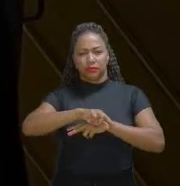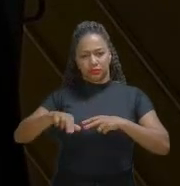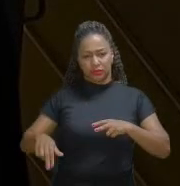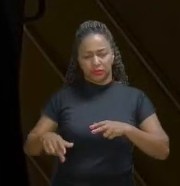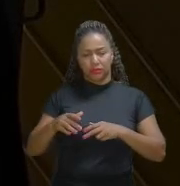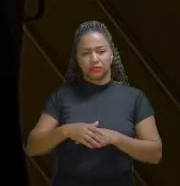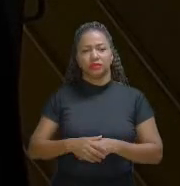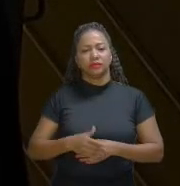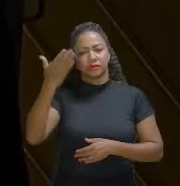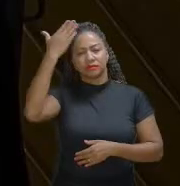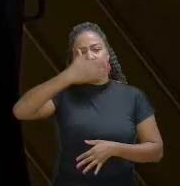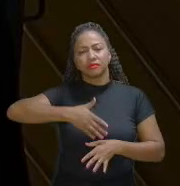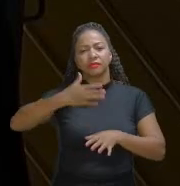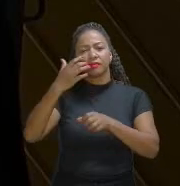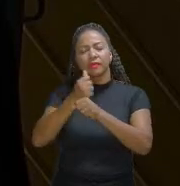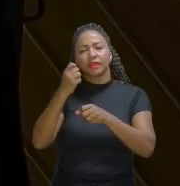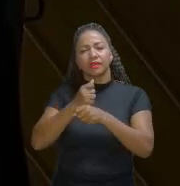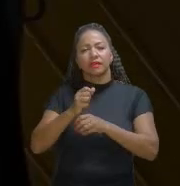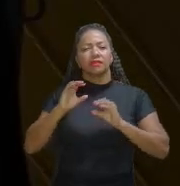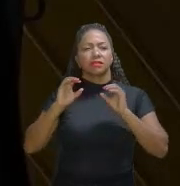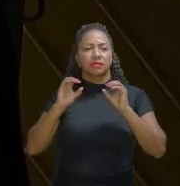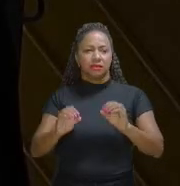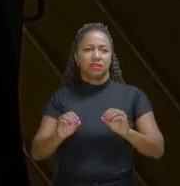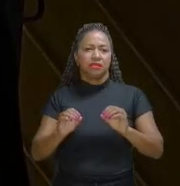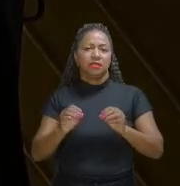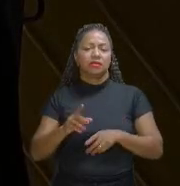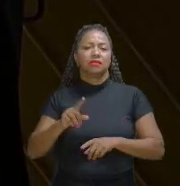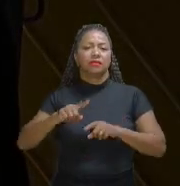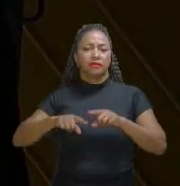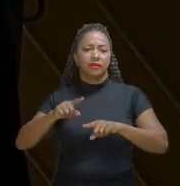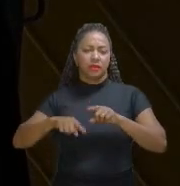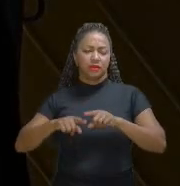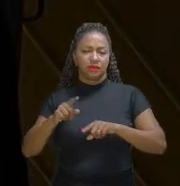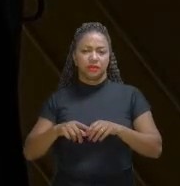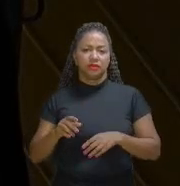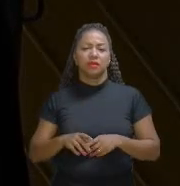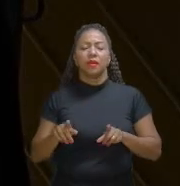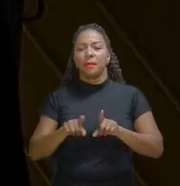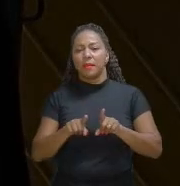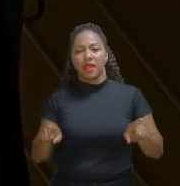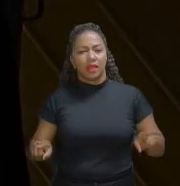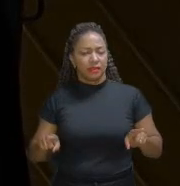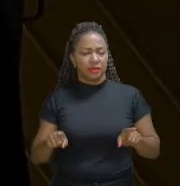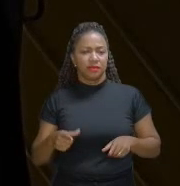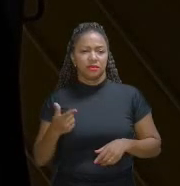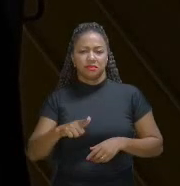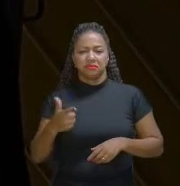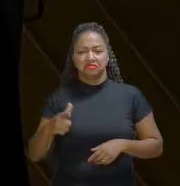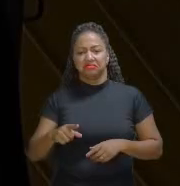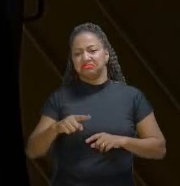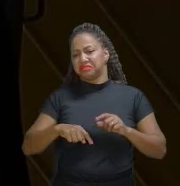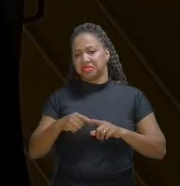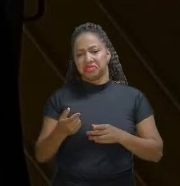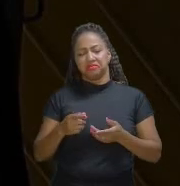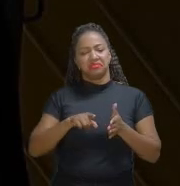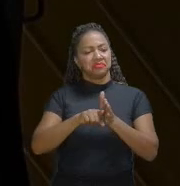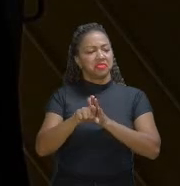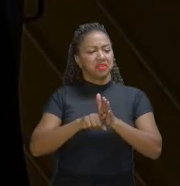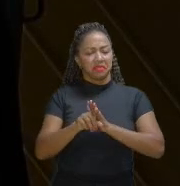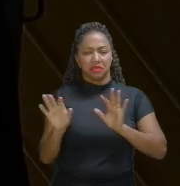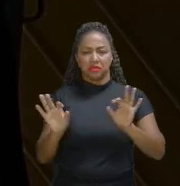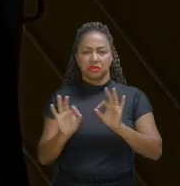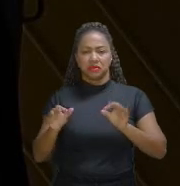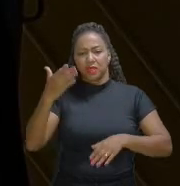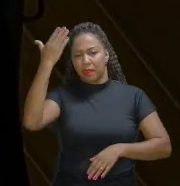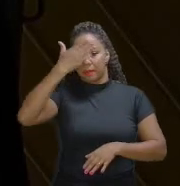zerada, padronizada ou a ausência de movimentação financeira relevante. Mas, no presente caso, esses elementos não se verificam.